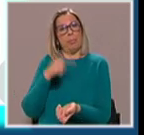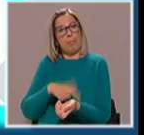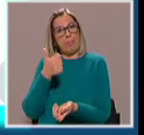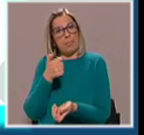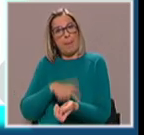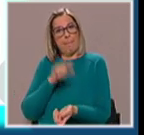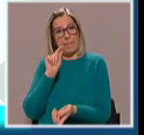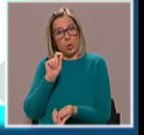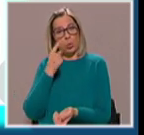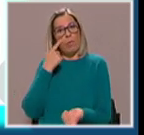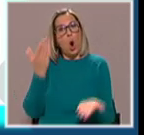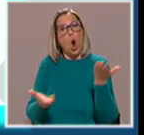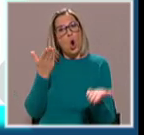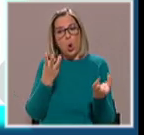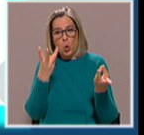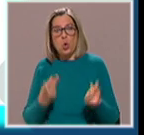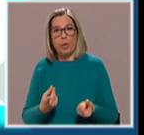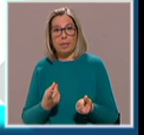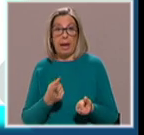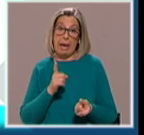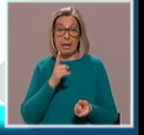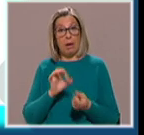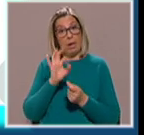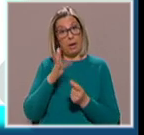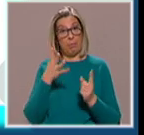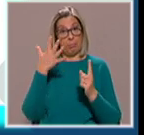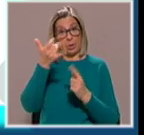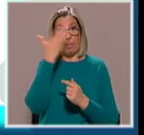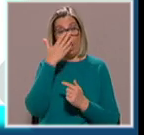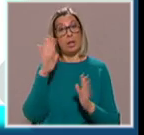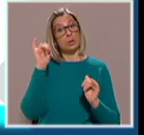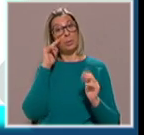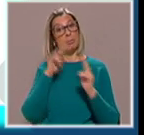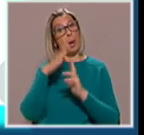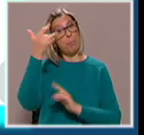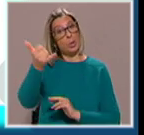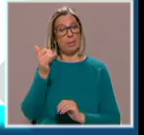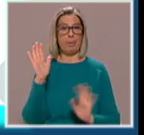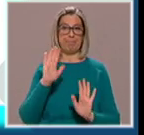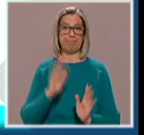para a próxima aula. Despedimos-nos e até à próxima aula. Espero Esperemos que que tenham tenham gostado. Exatamente.